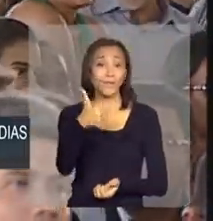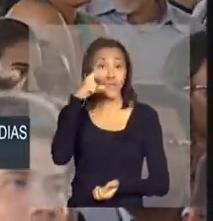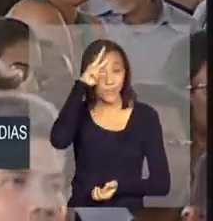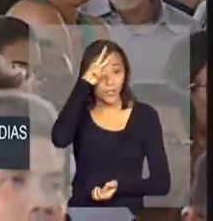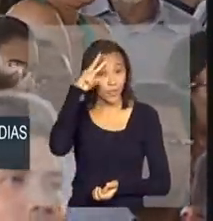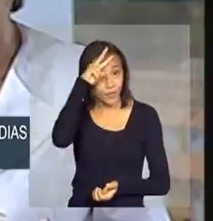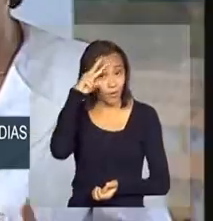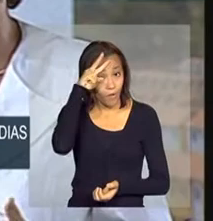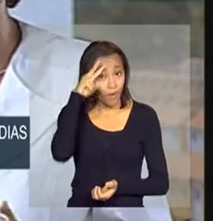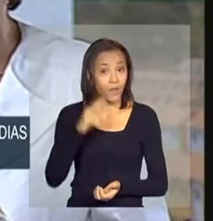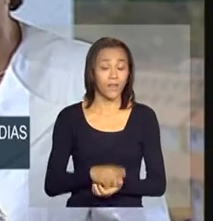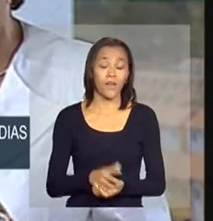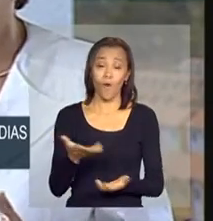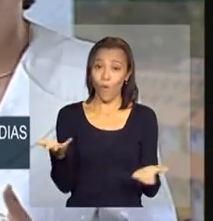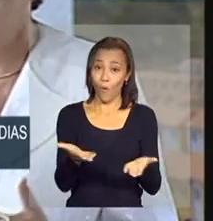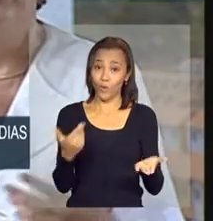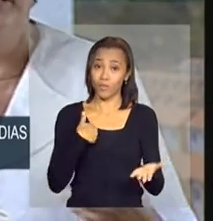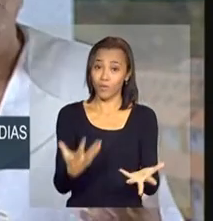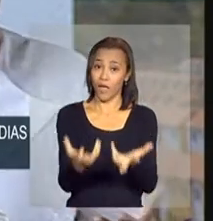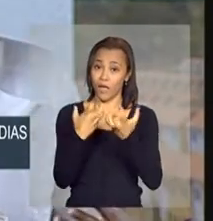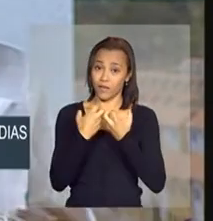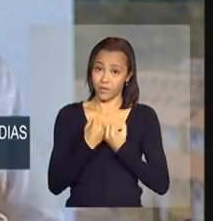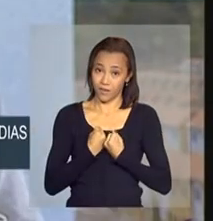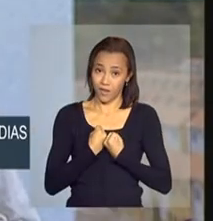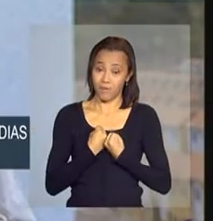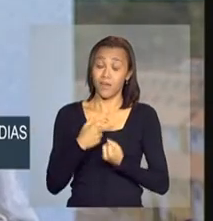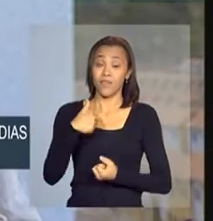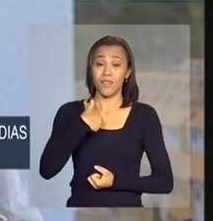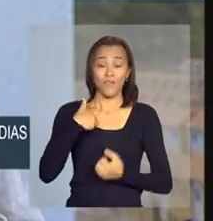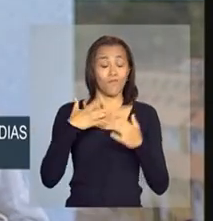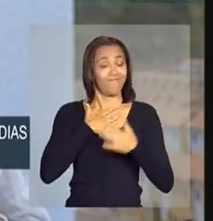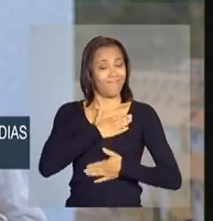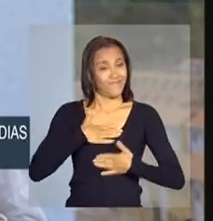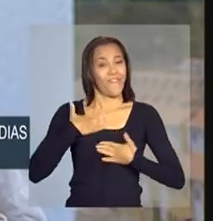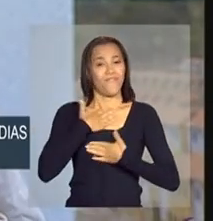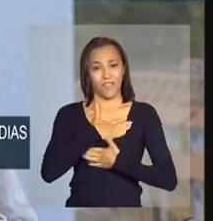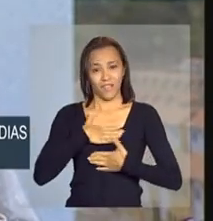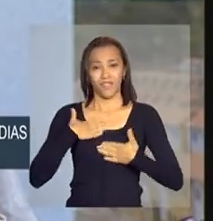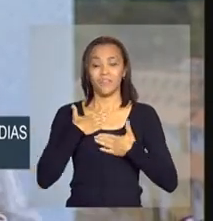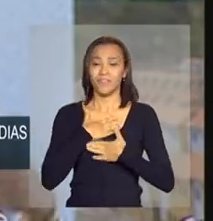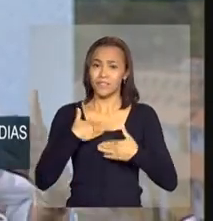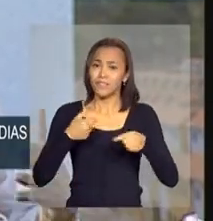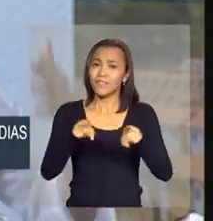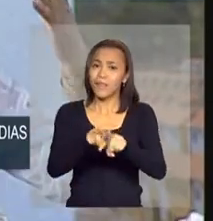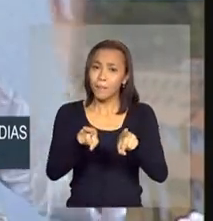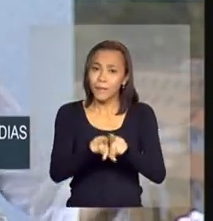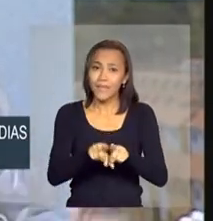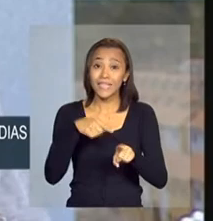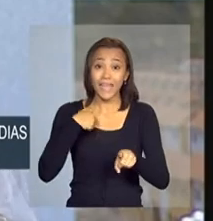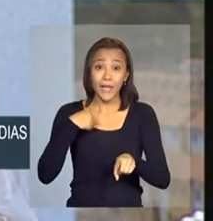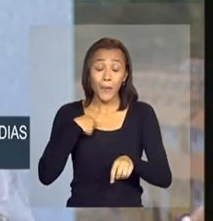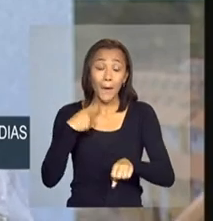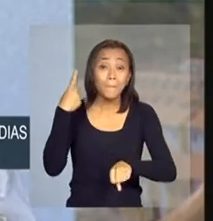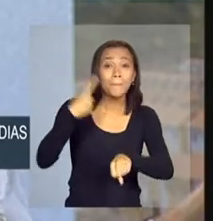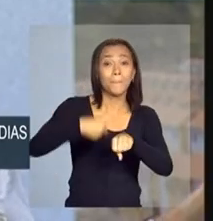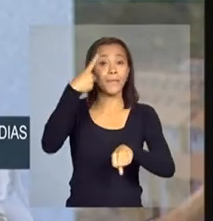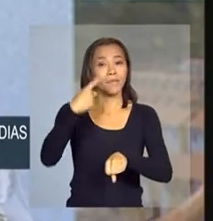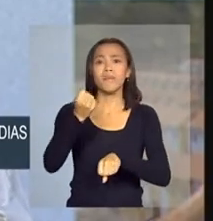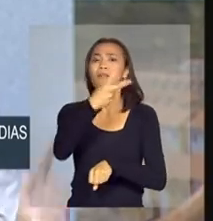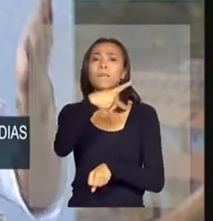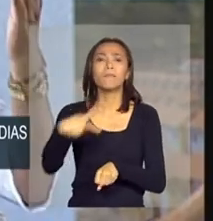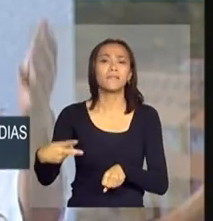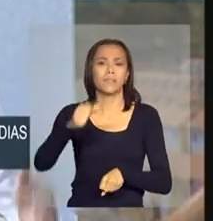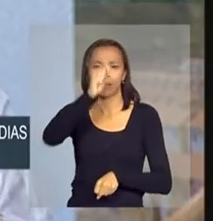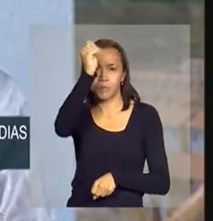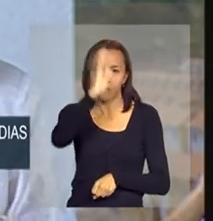me recebe hoje aqui e eu fico muito feliz também de ser a primeira Presidenta